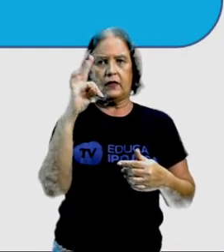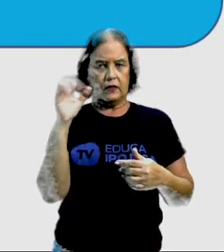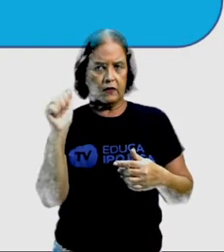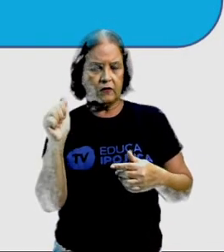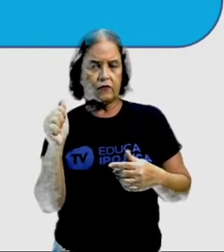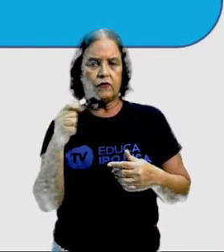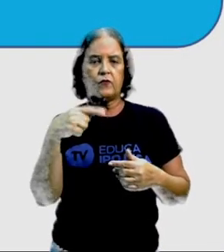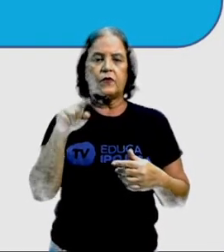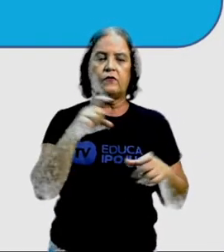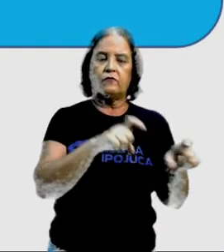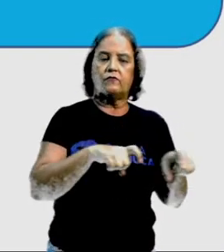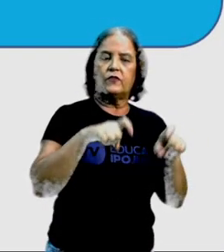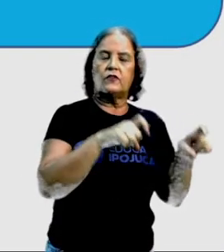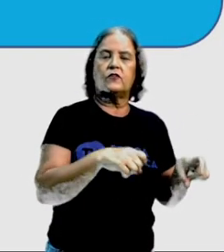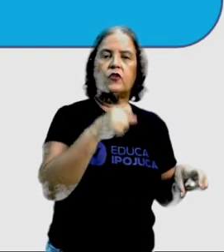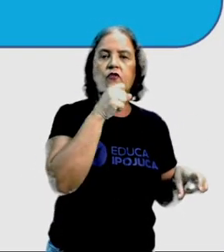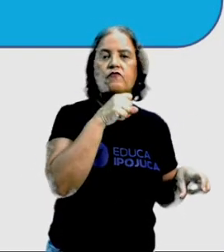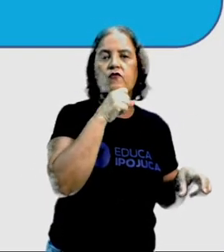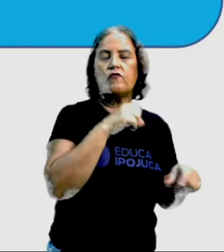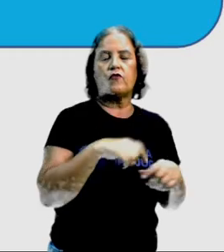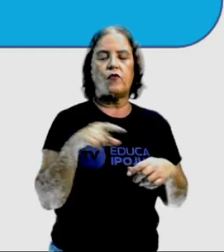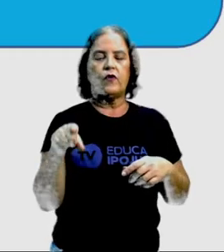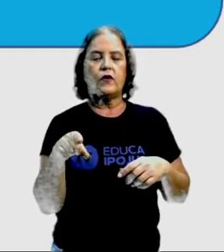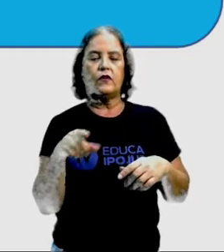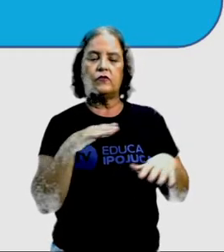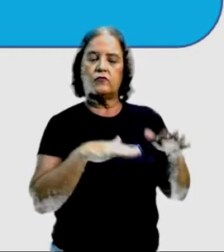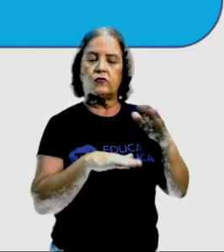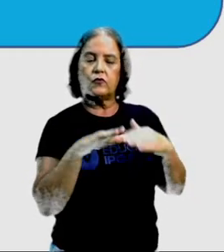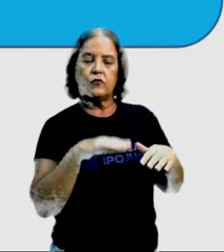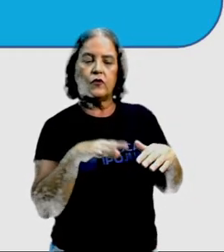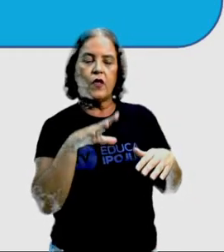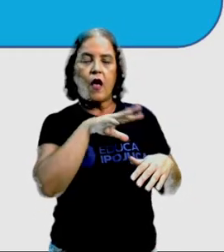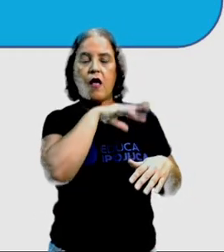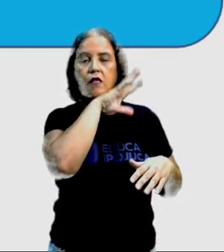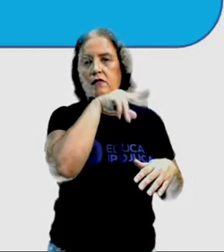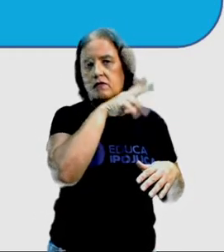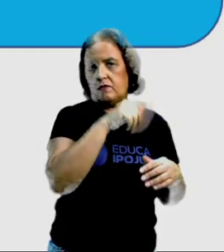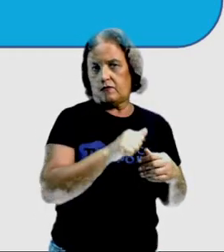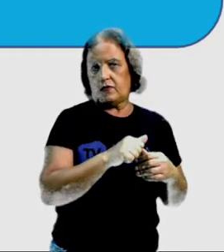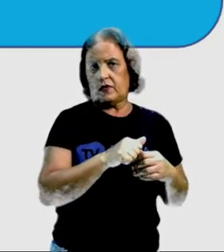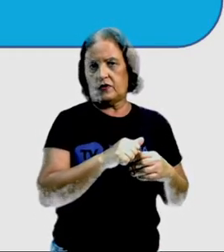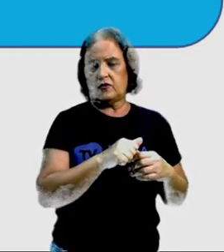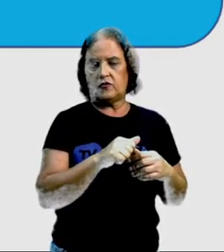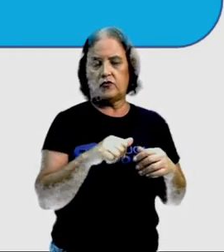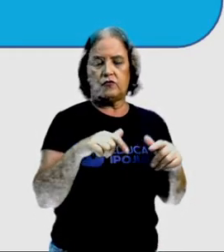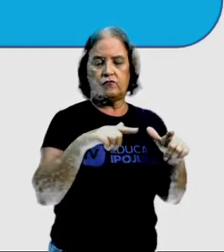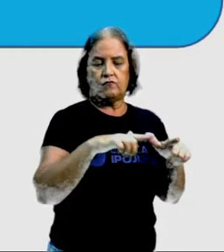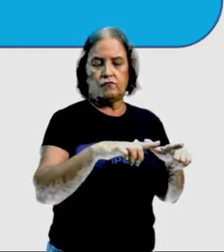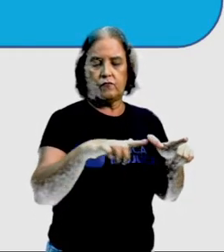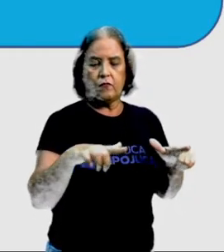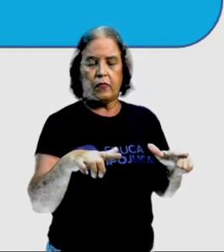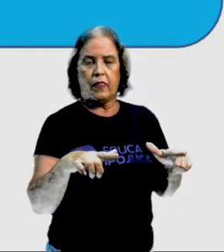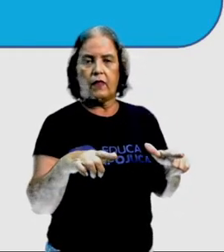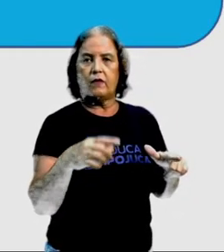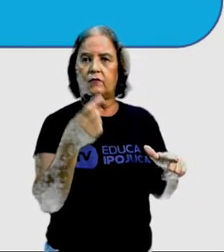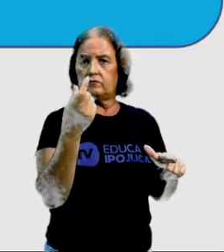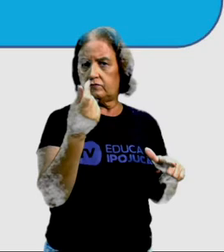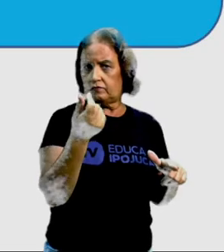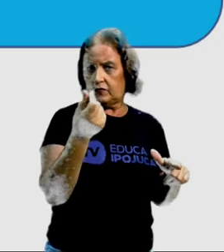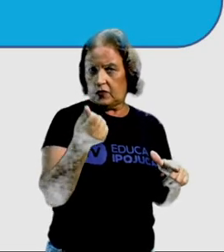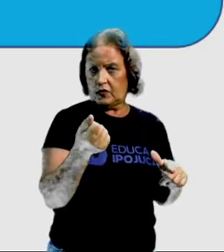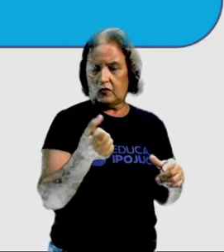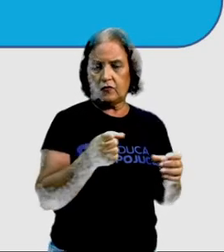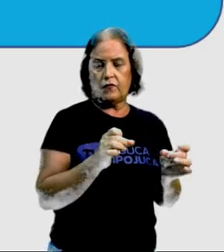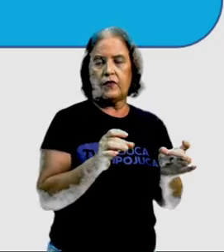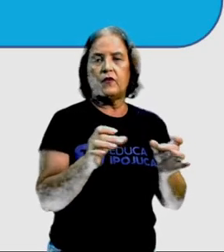dos seus avós. Eles criam vários animais e uma de suas fontes de renda é a